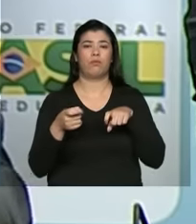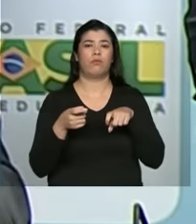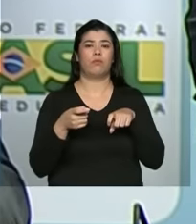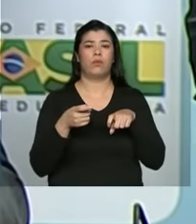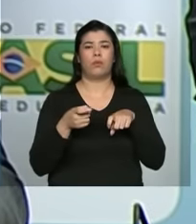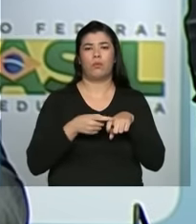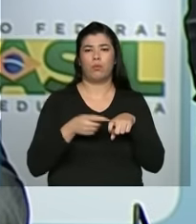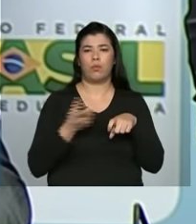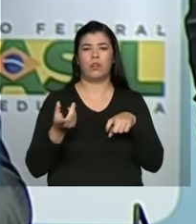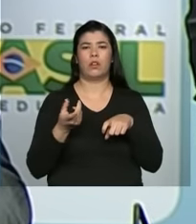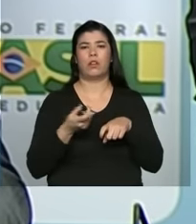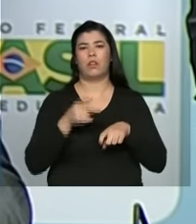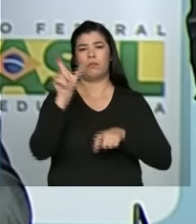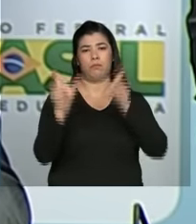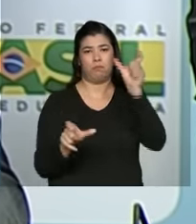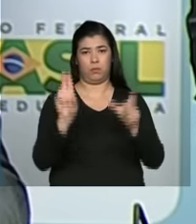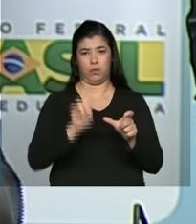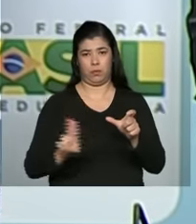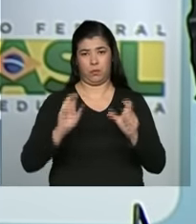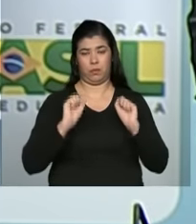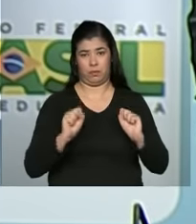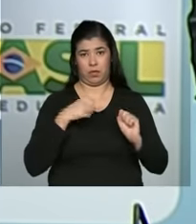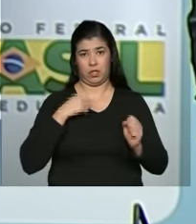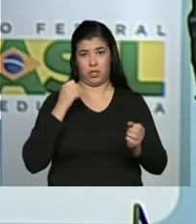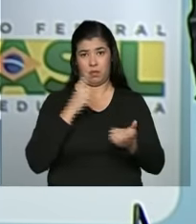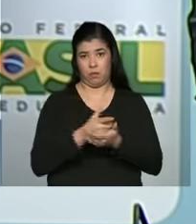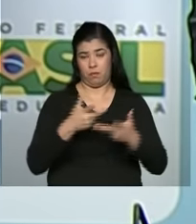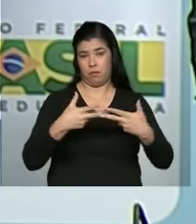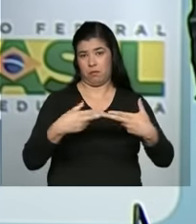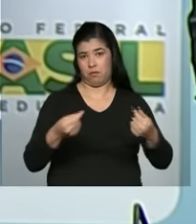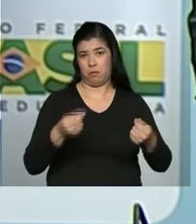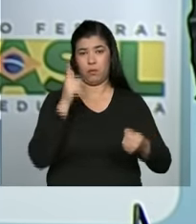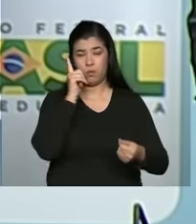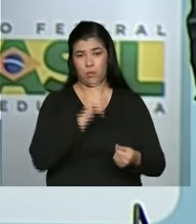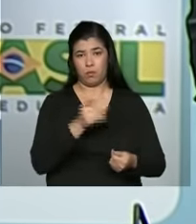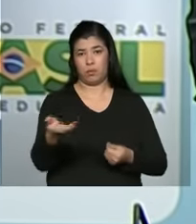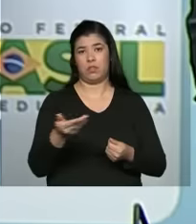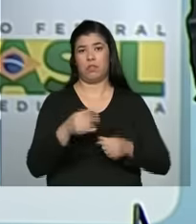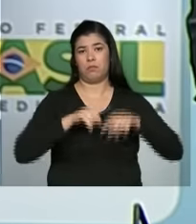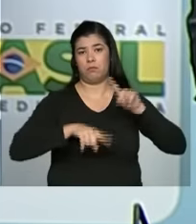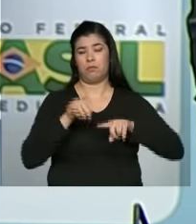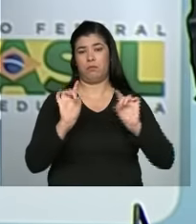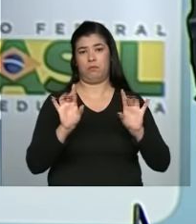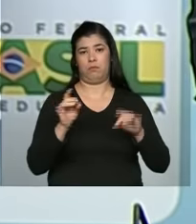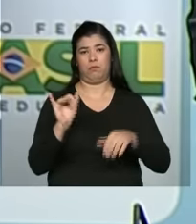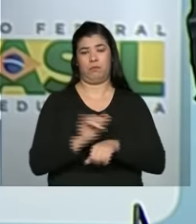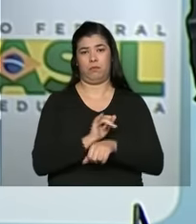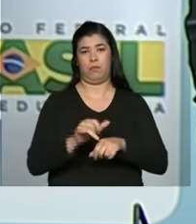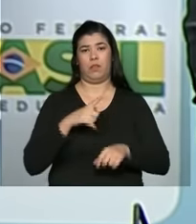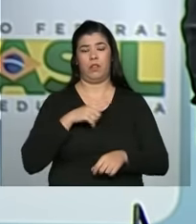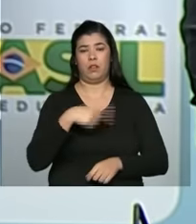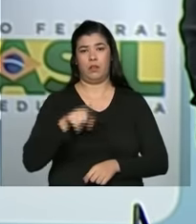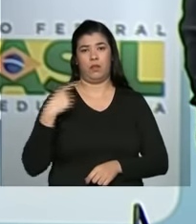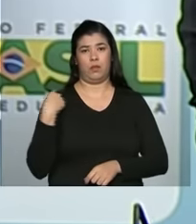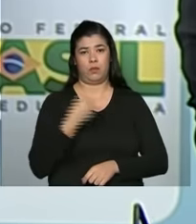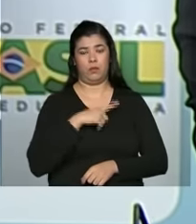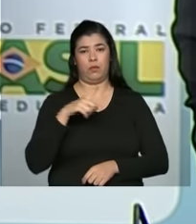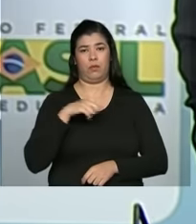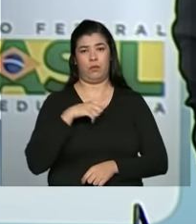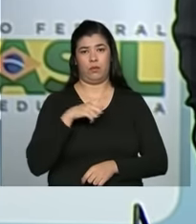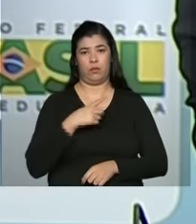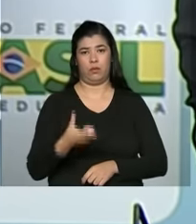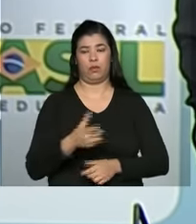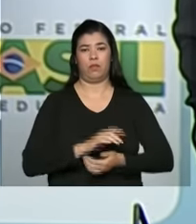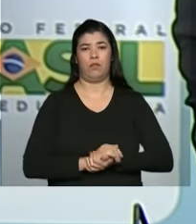dos usuários aos dispositivos então e acho que é importante pode eh porque nós tivemos eh este